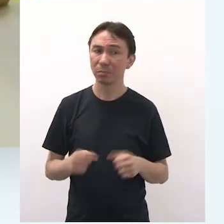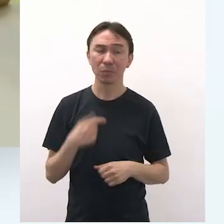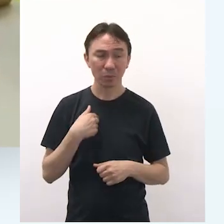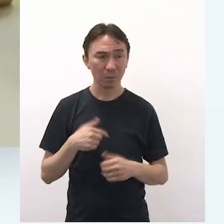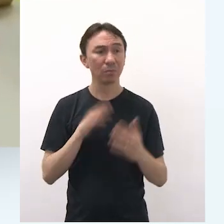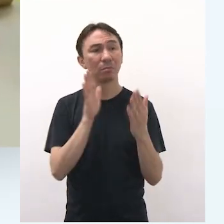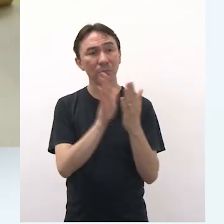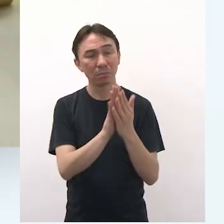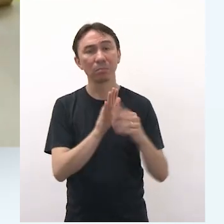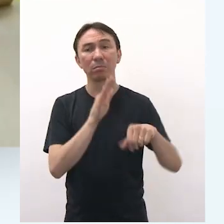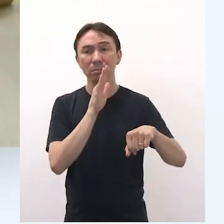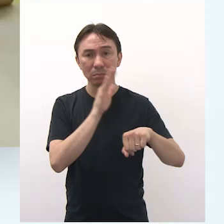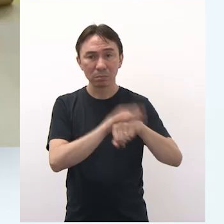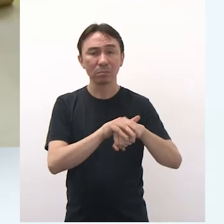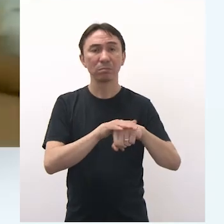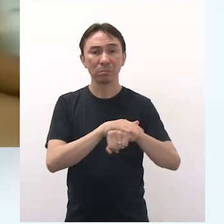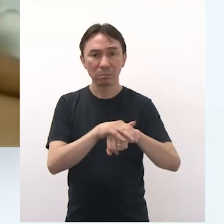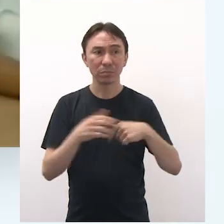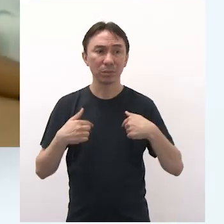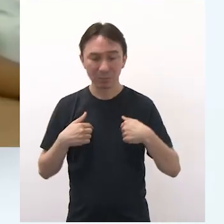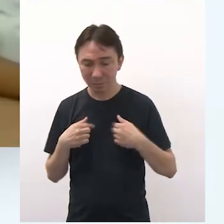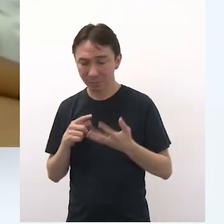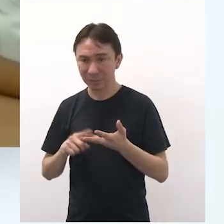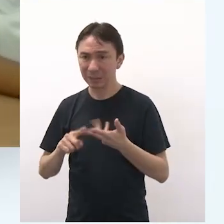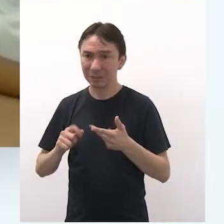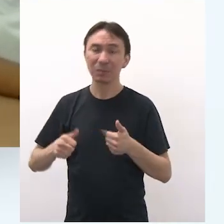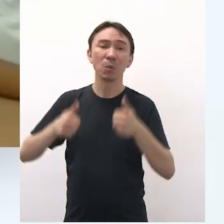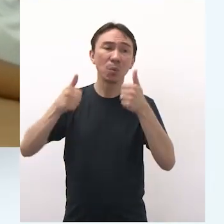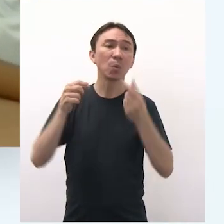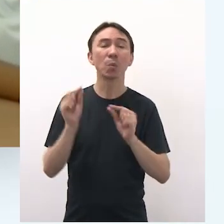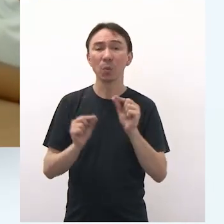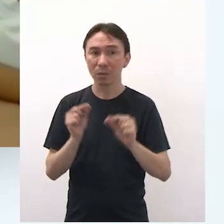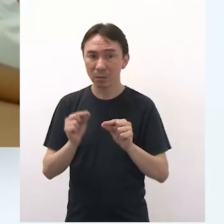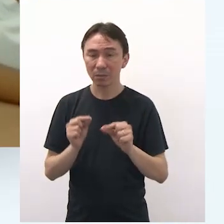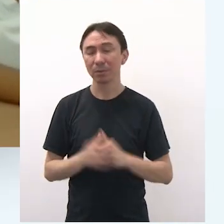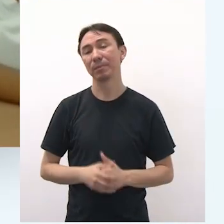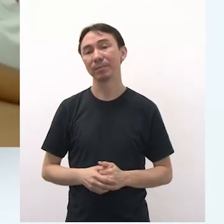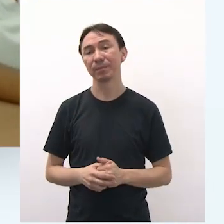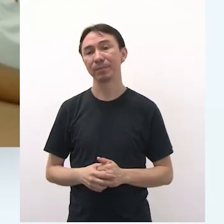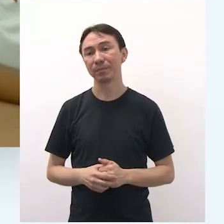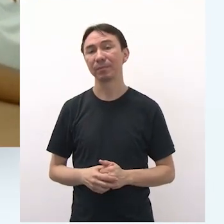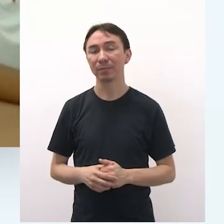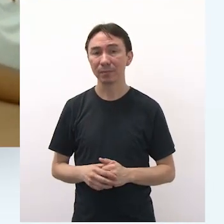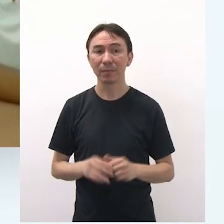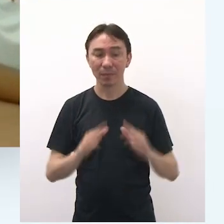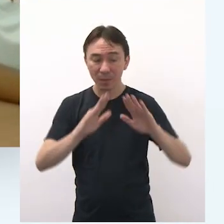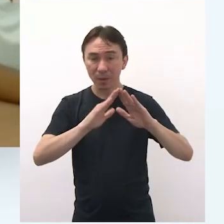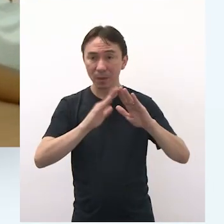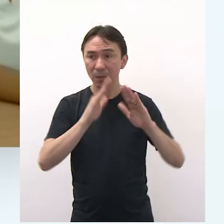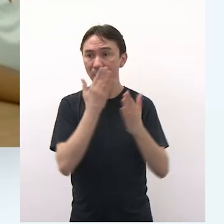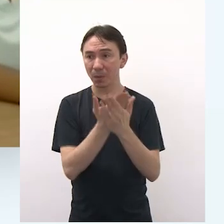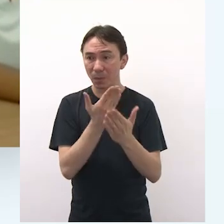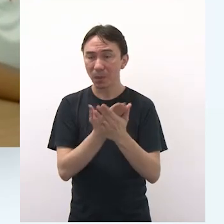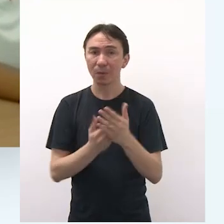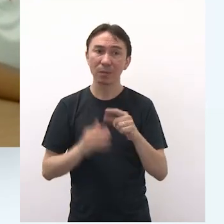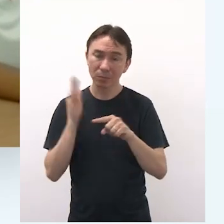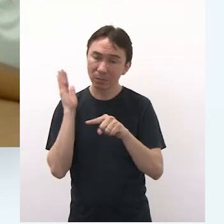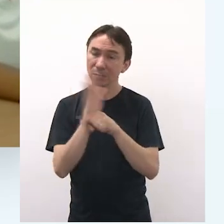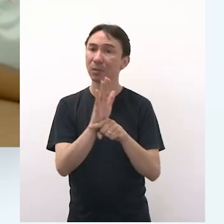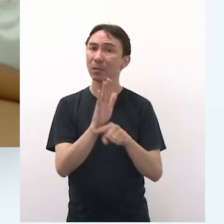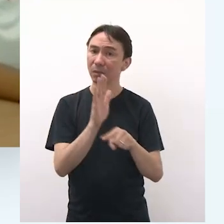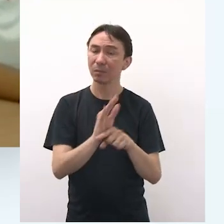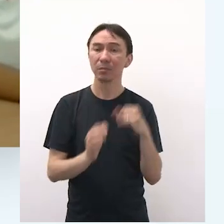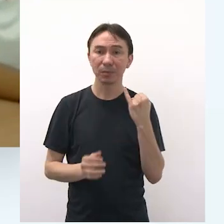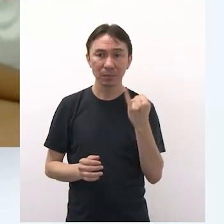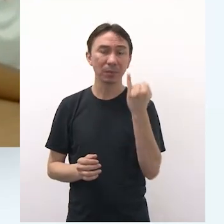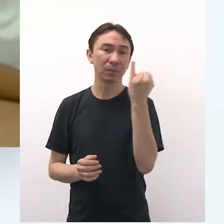eles, falando que precisa melhorar ou não. Para ajudar na escola é muito importante, principalmente porque eles são os porta-vozes da escola e